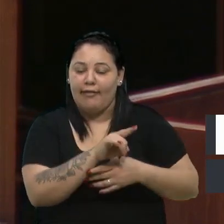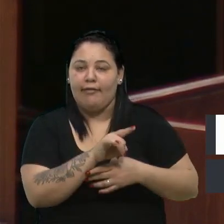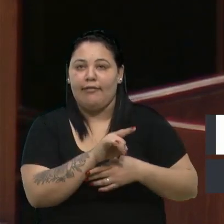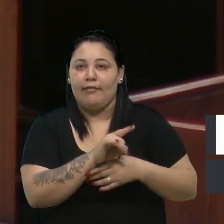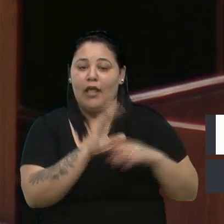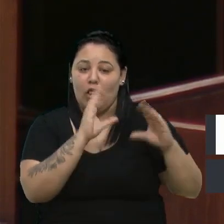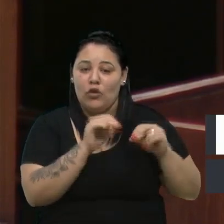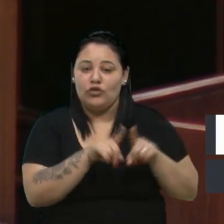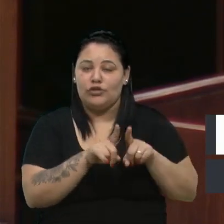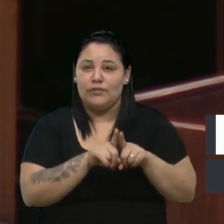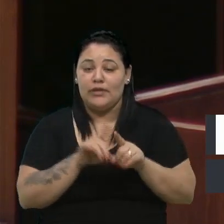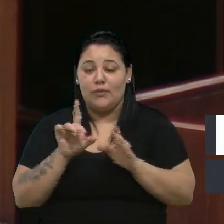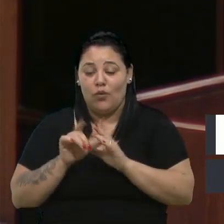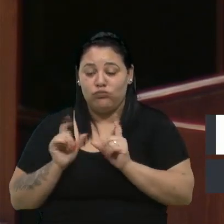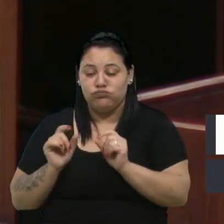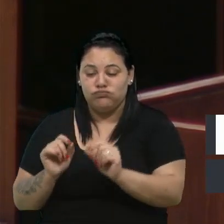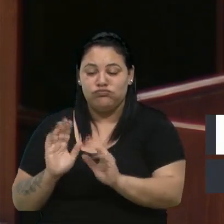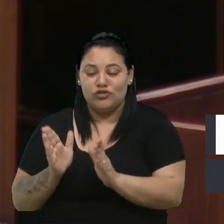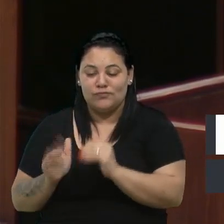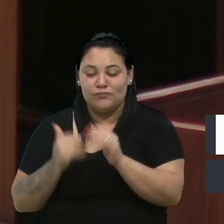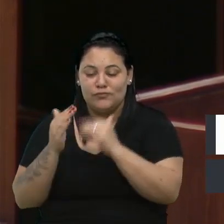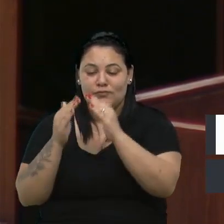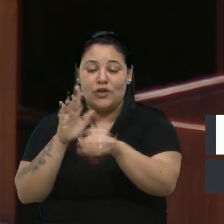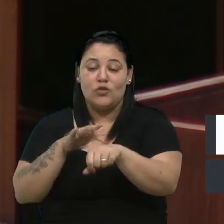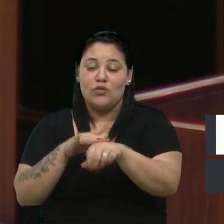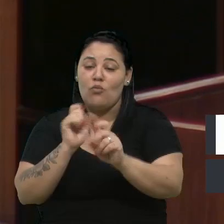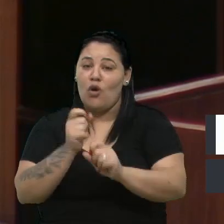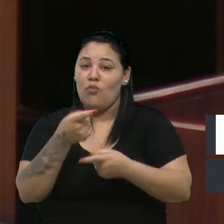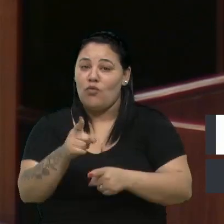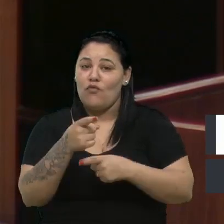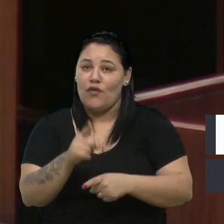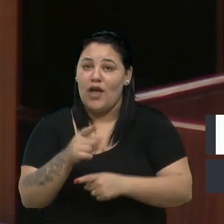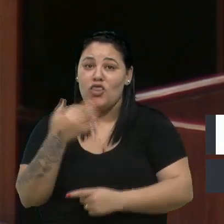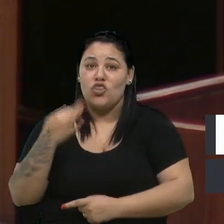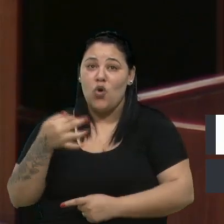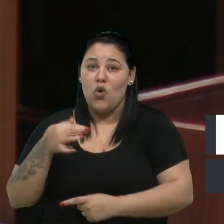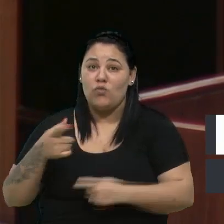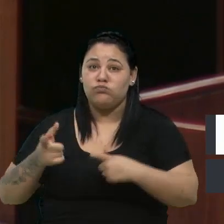fase avançada, a doença pode provocar dor óssea,